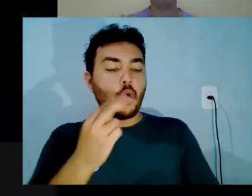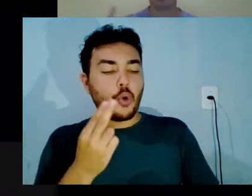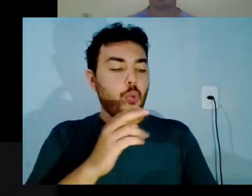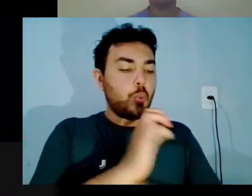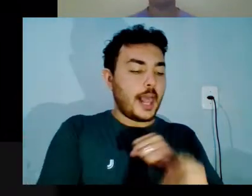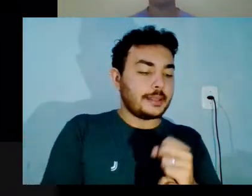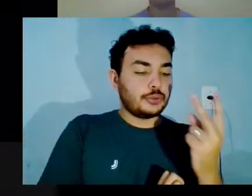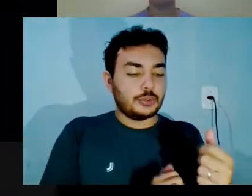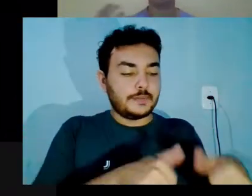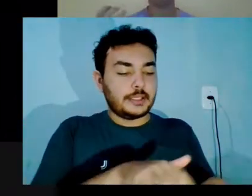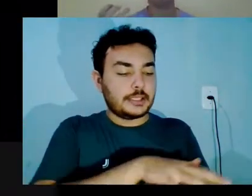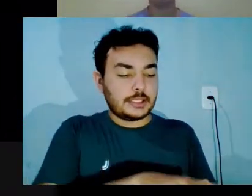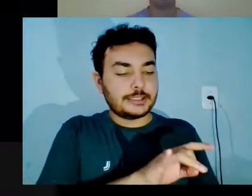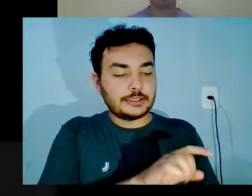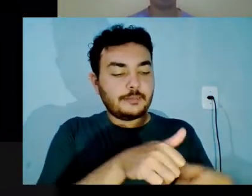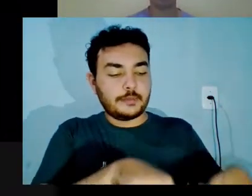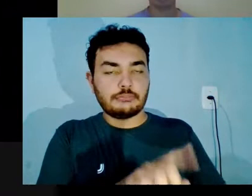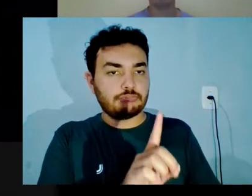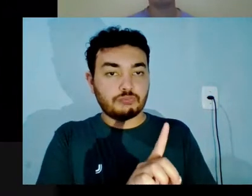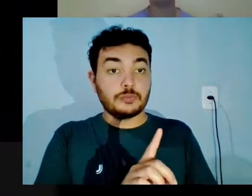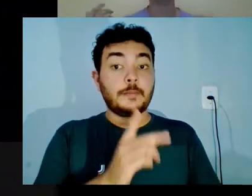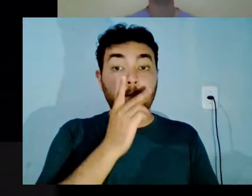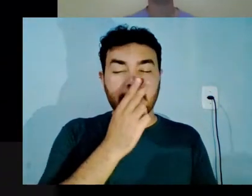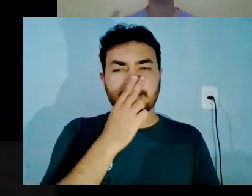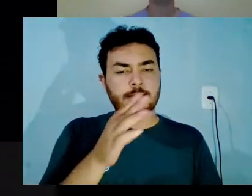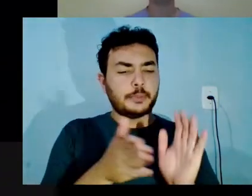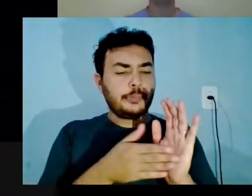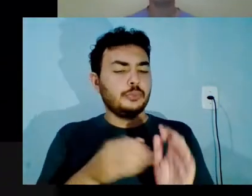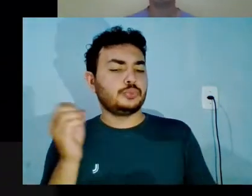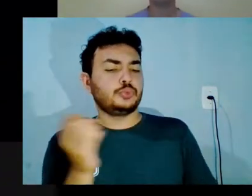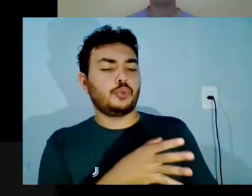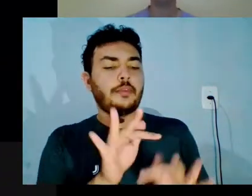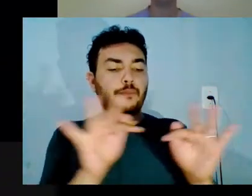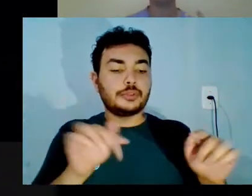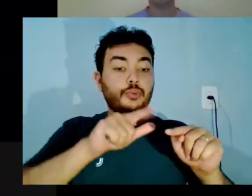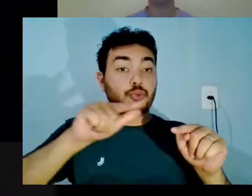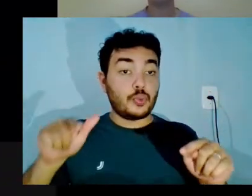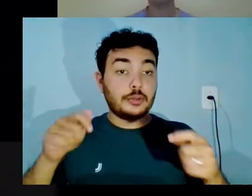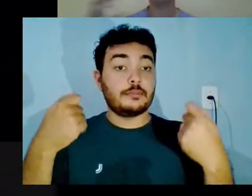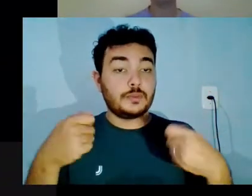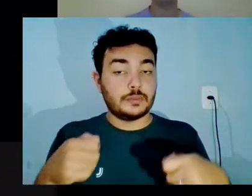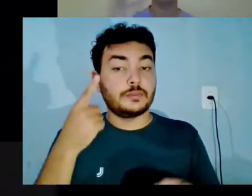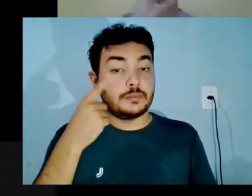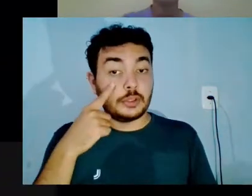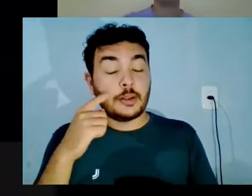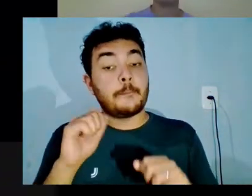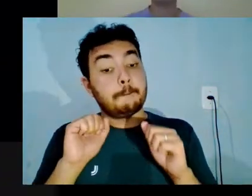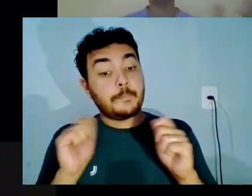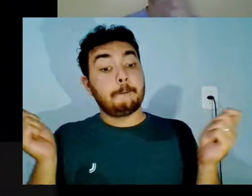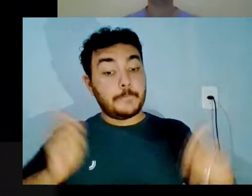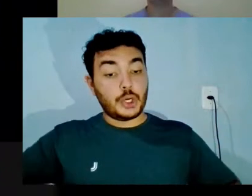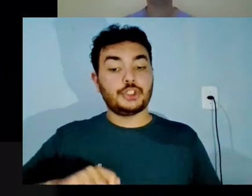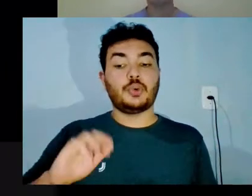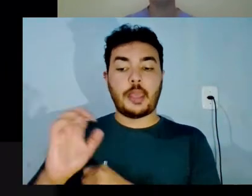nova equação de onda para o comportamento dessa ligação química, considerando essa possibilidade do elétron 2 estar no átomo A e